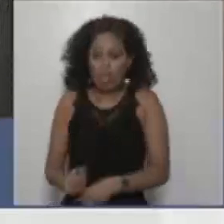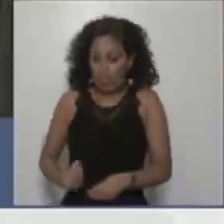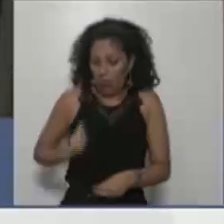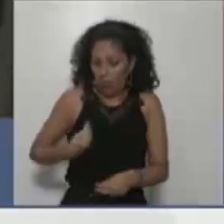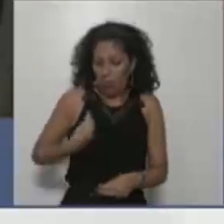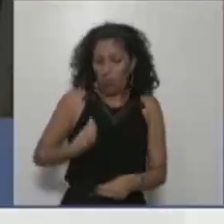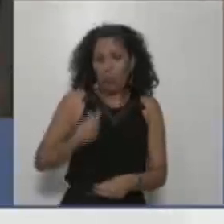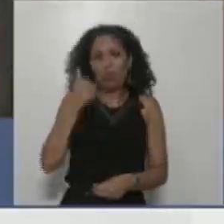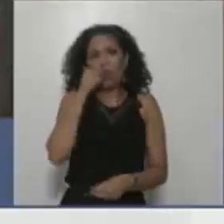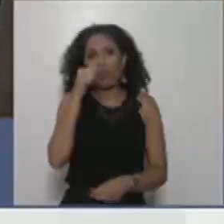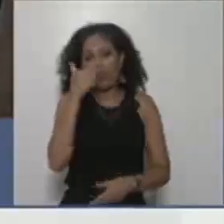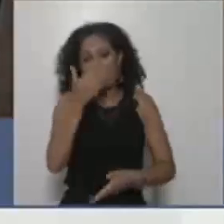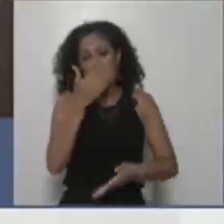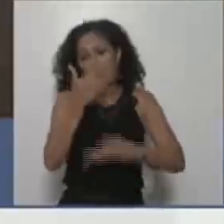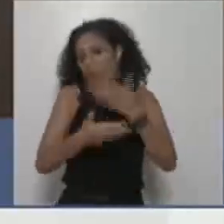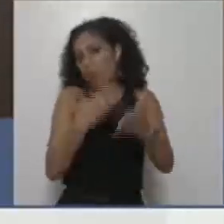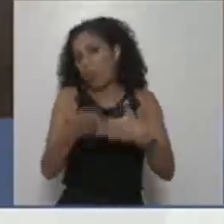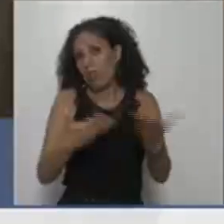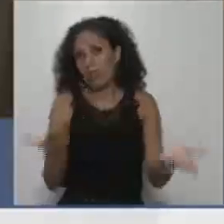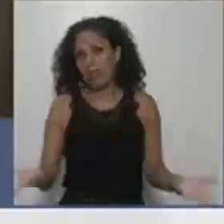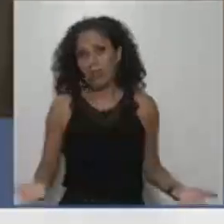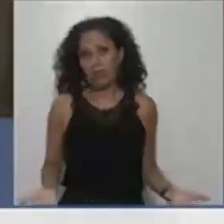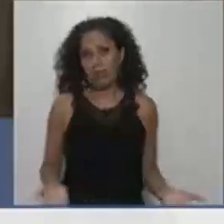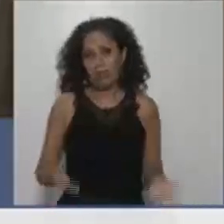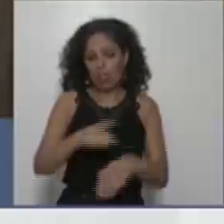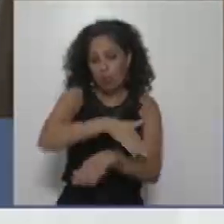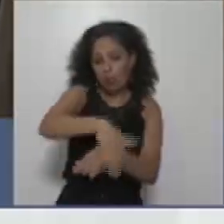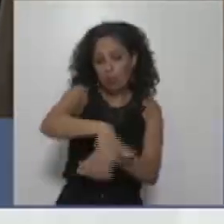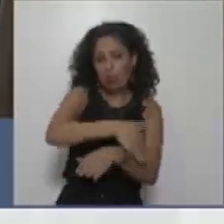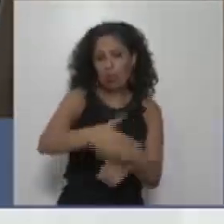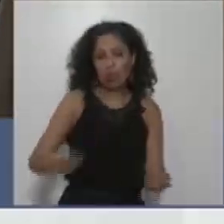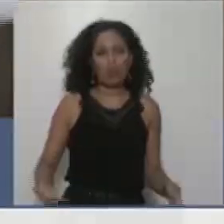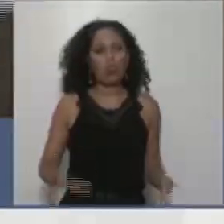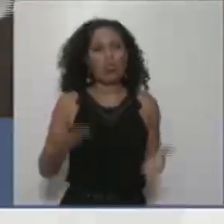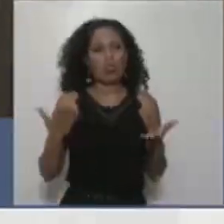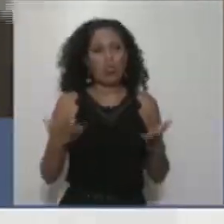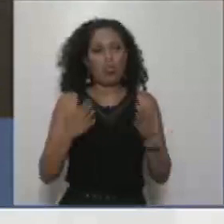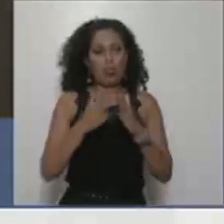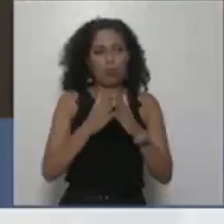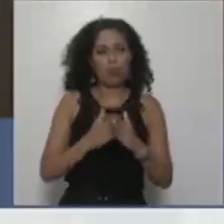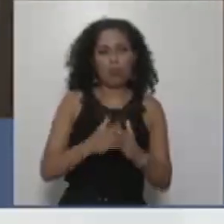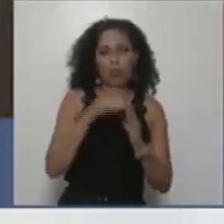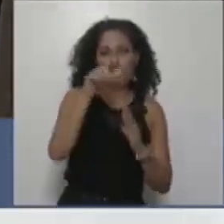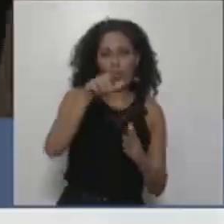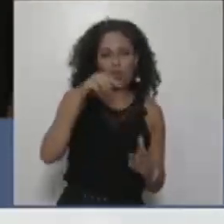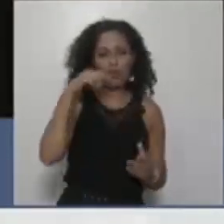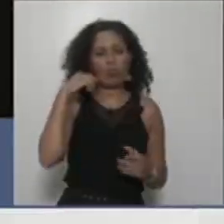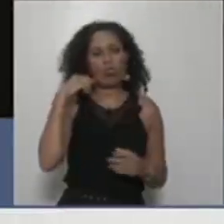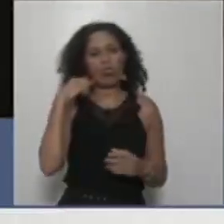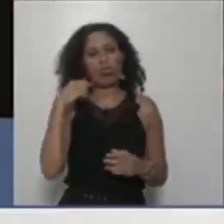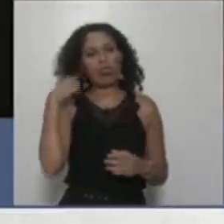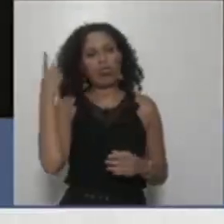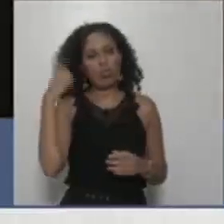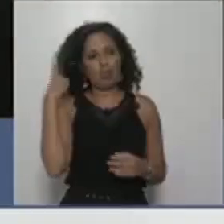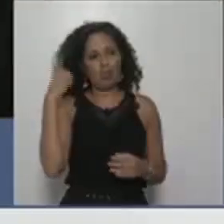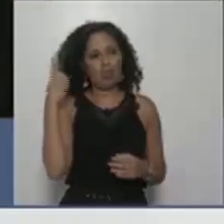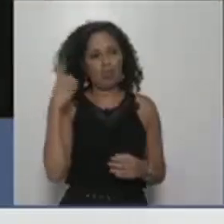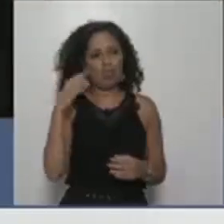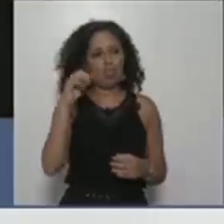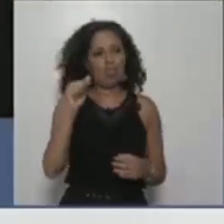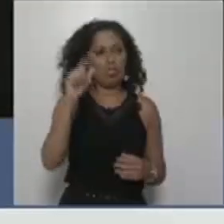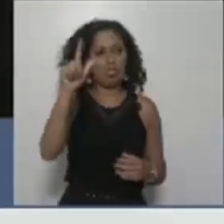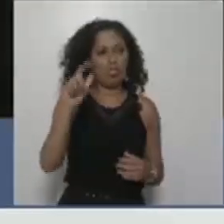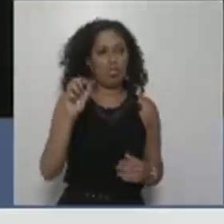nos transportes públicos. Então, eu gostaria de sugerir ao companheiro deputado